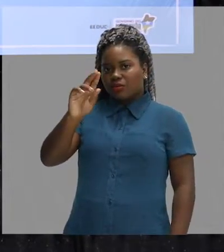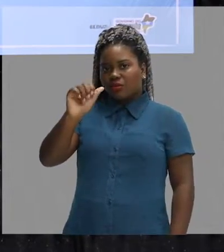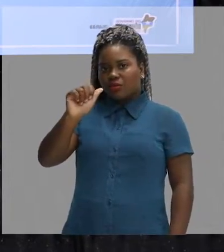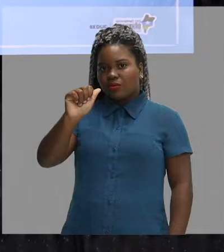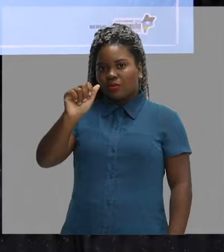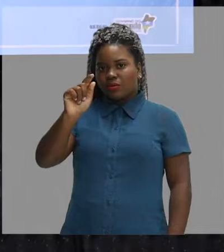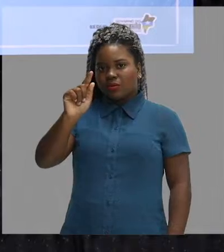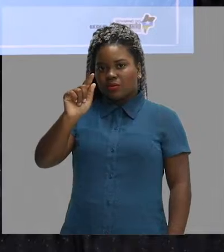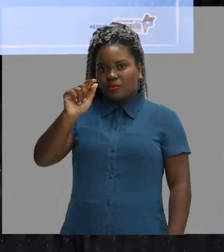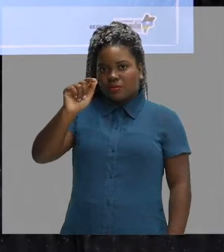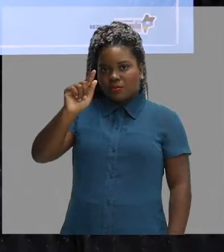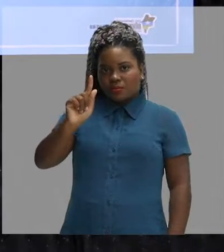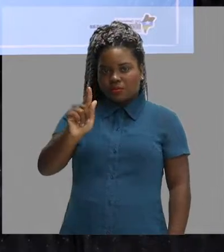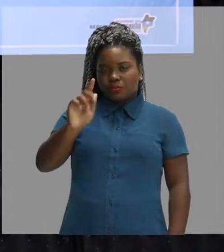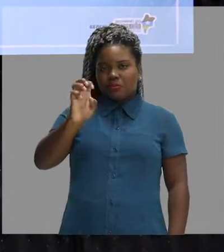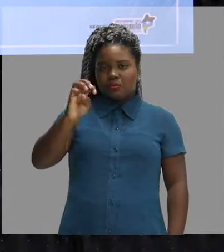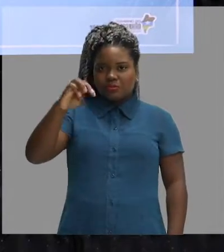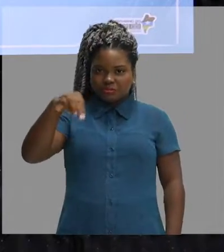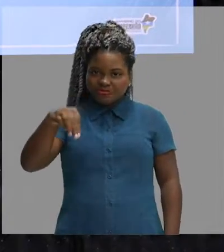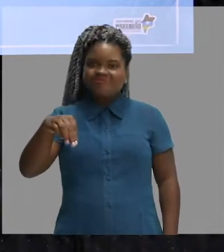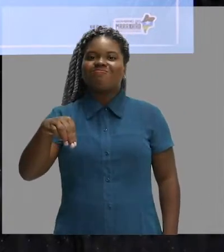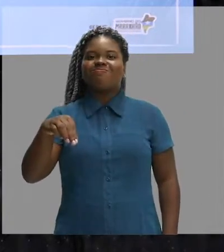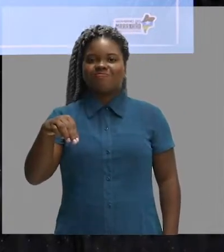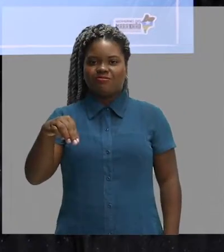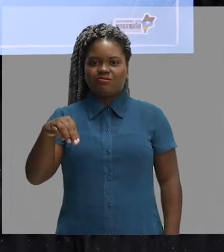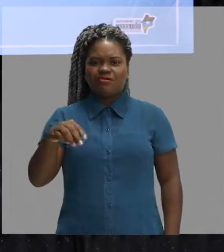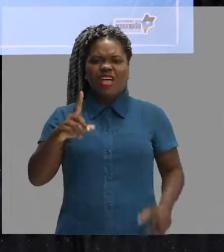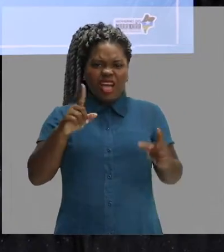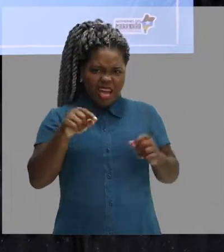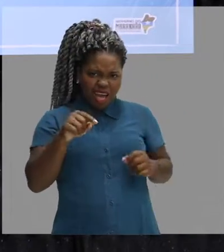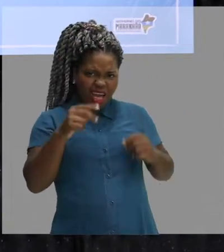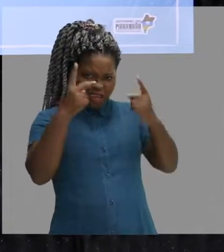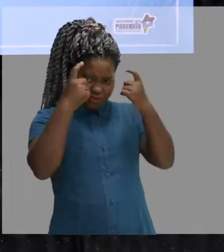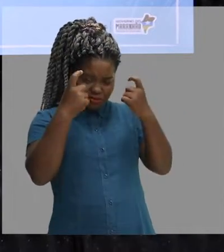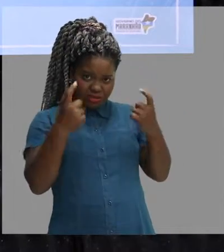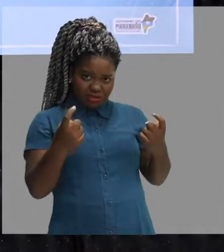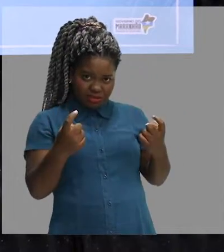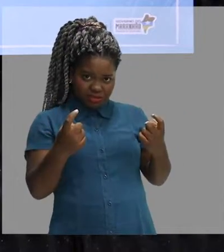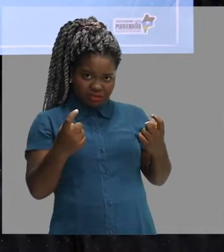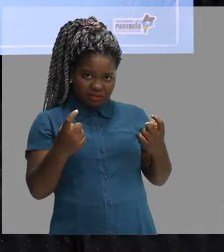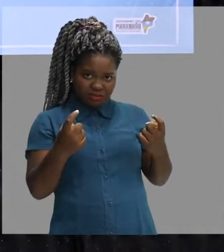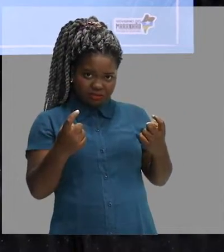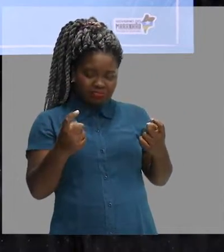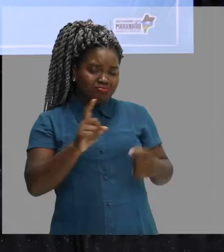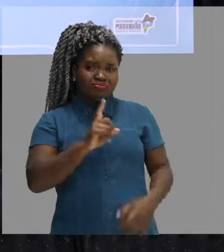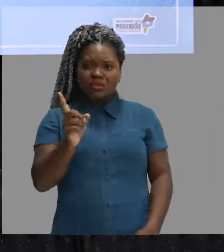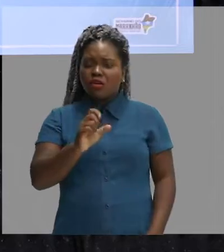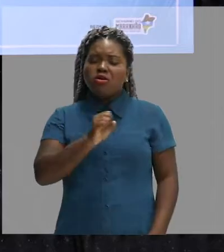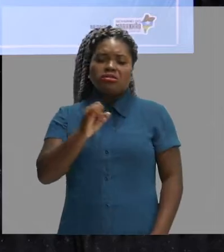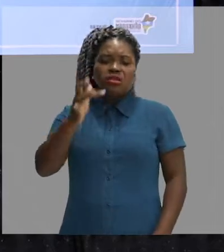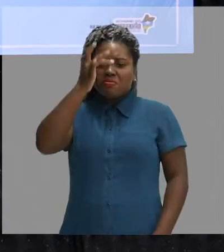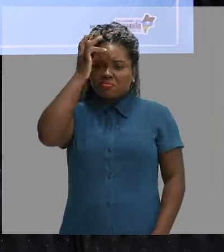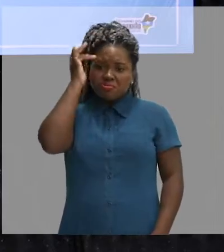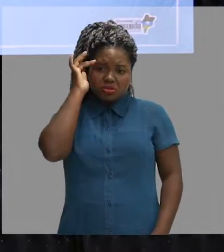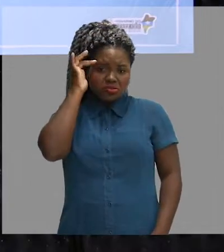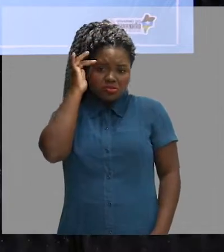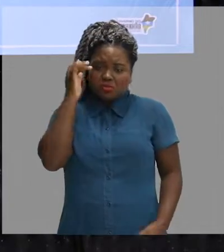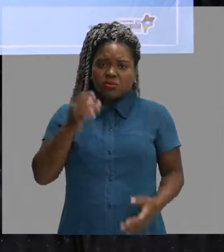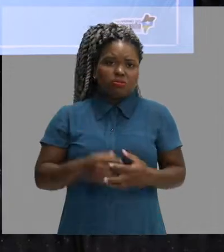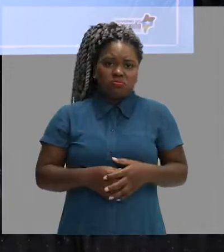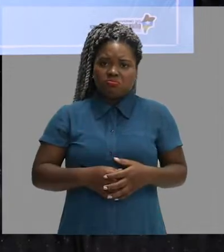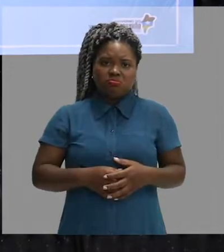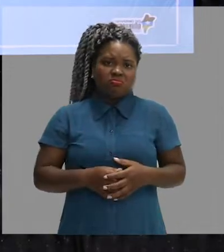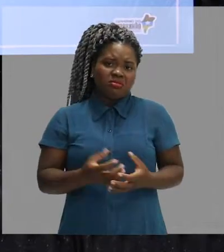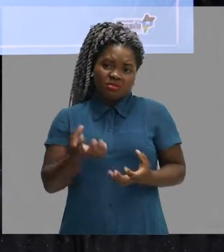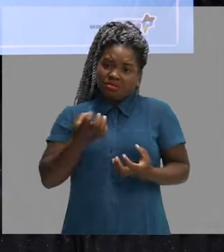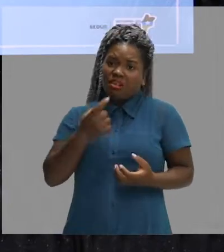Se a pessoa que está se tatuando, né, o tatuado, ela tem a vontade de ter uma tatuagem, não existe a intenção de causar dano por